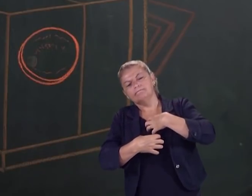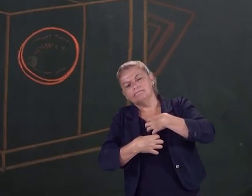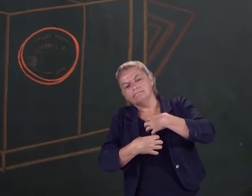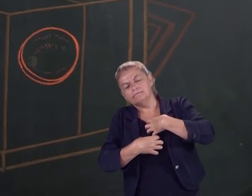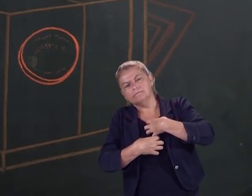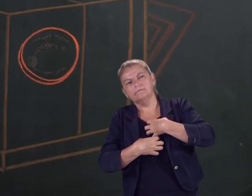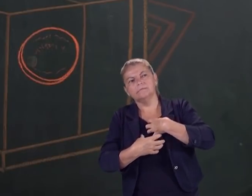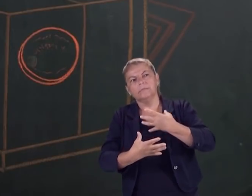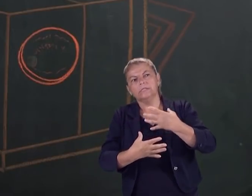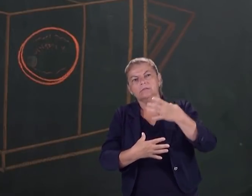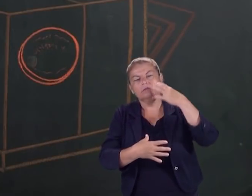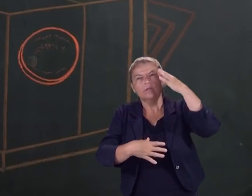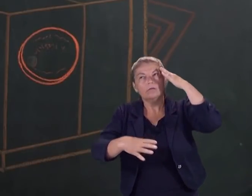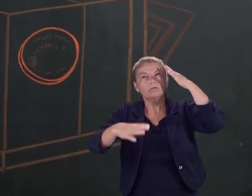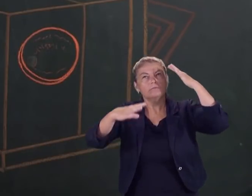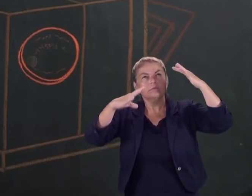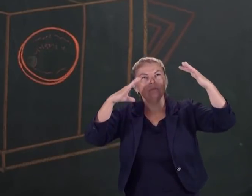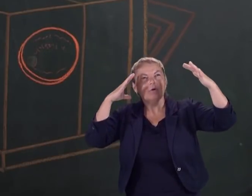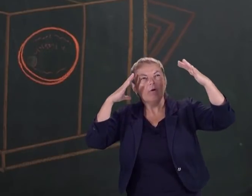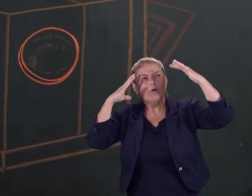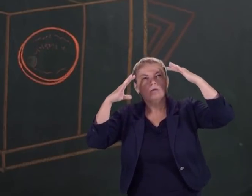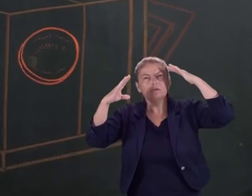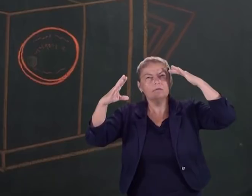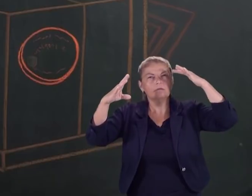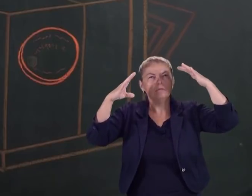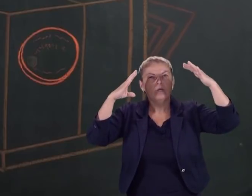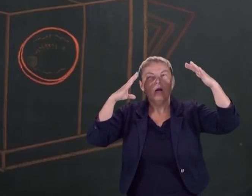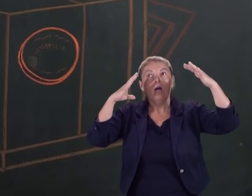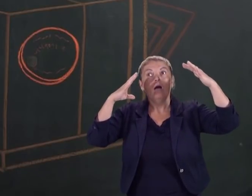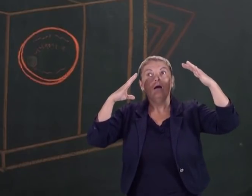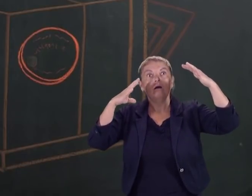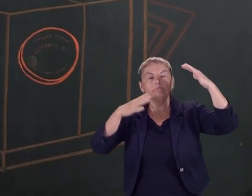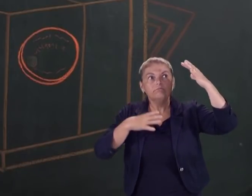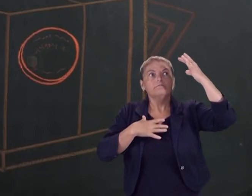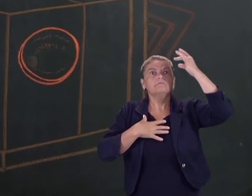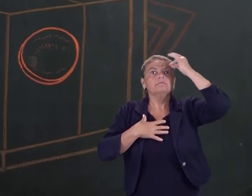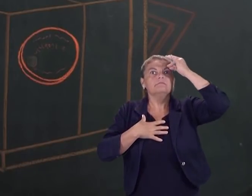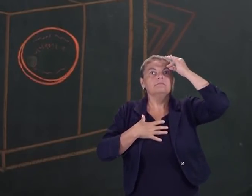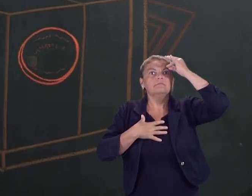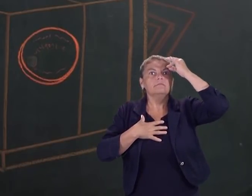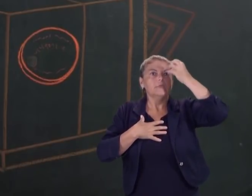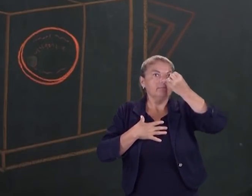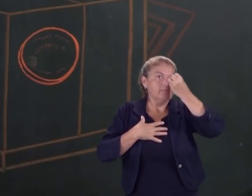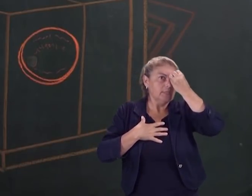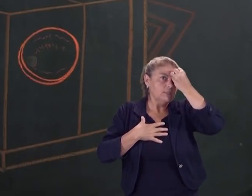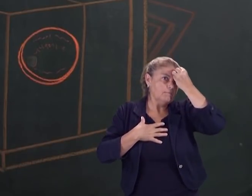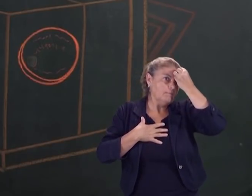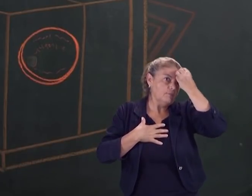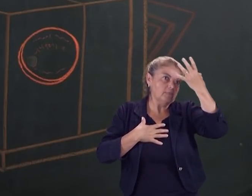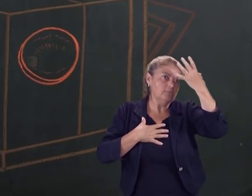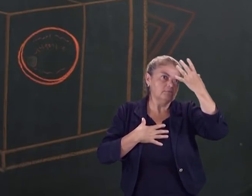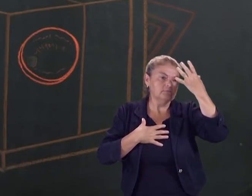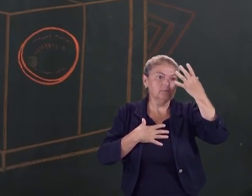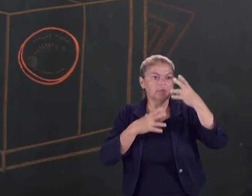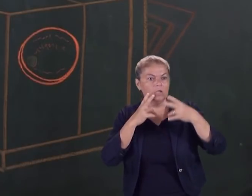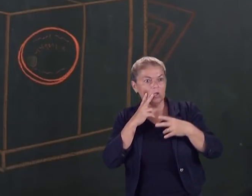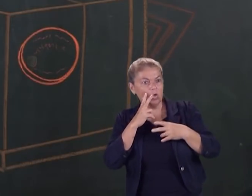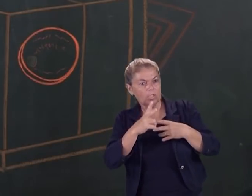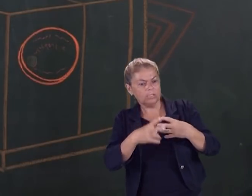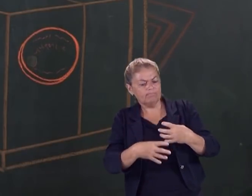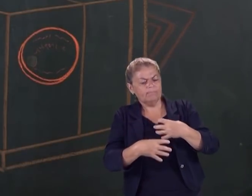consegue trazer na sua cabeça memórias, você consegue criar em cima daquela